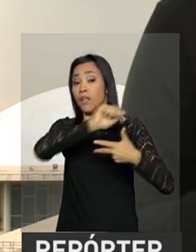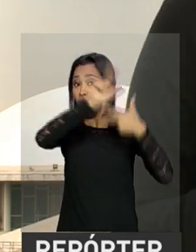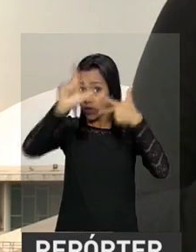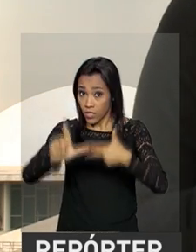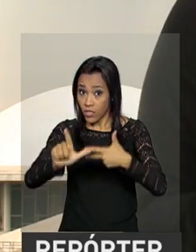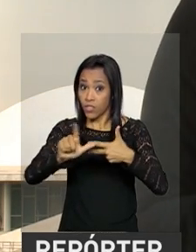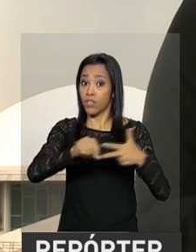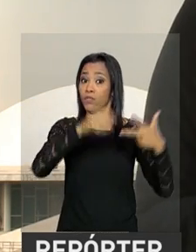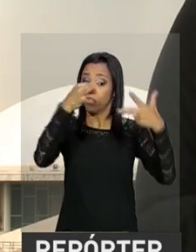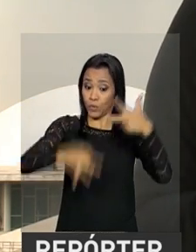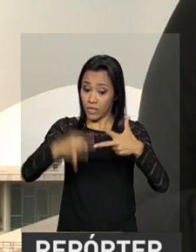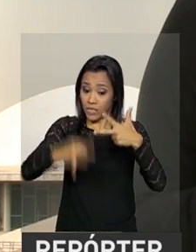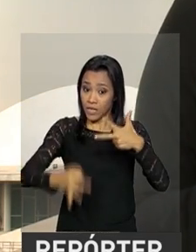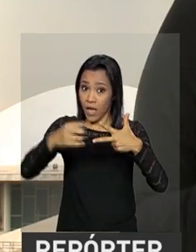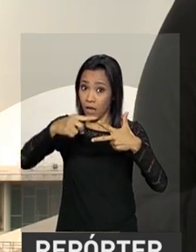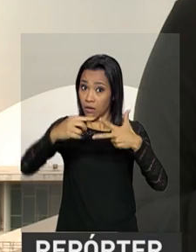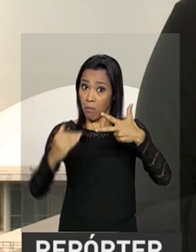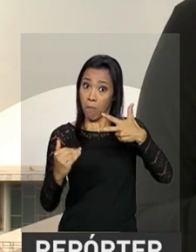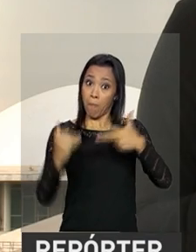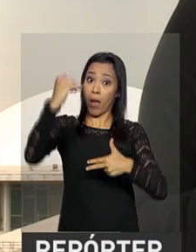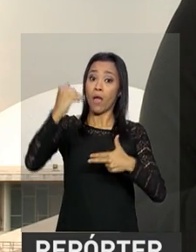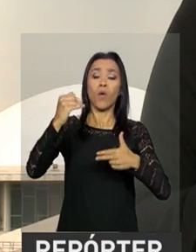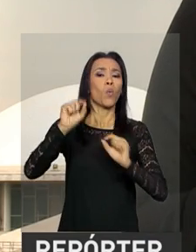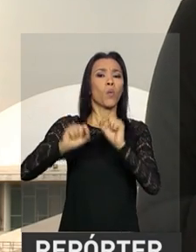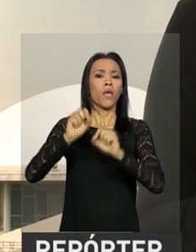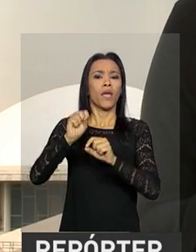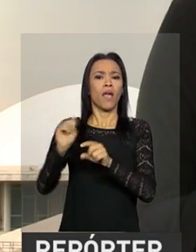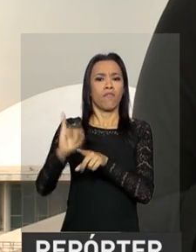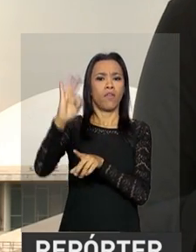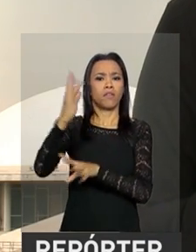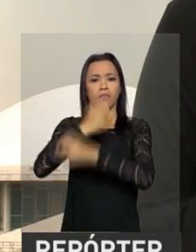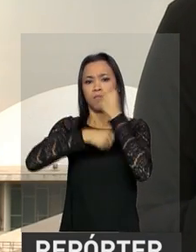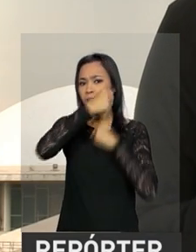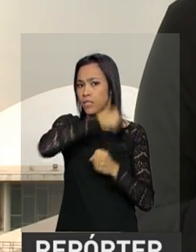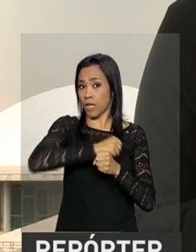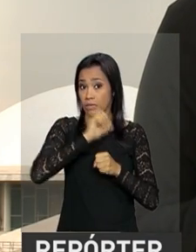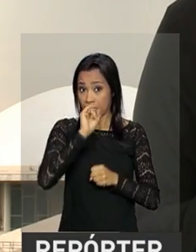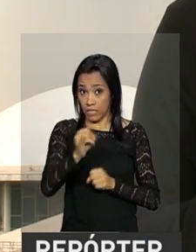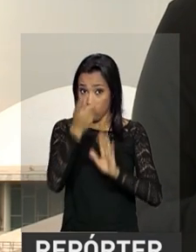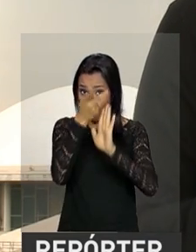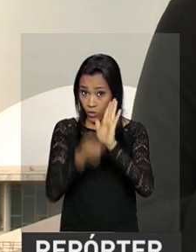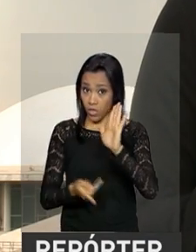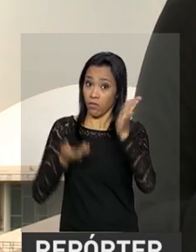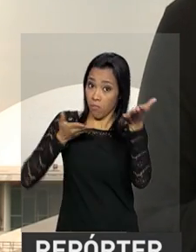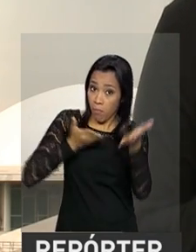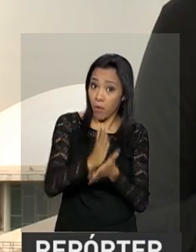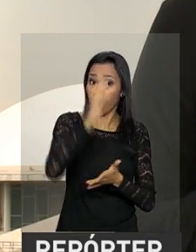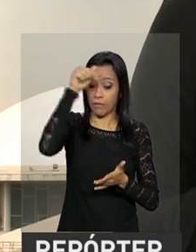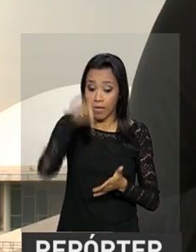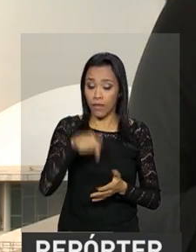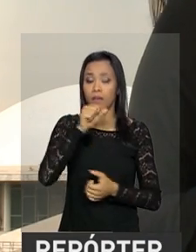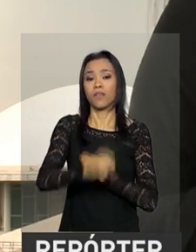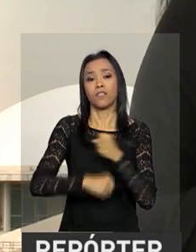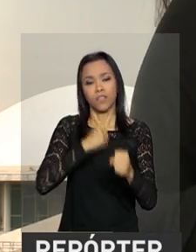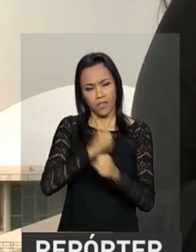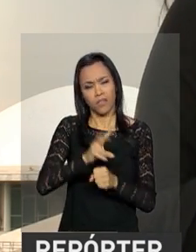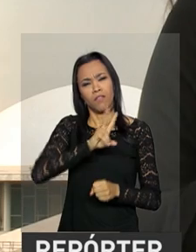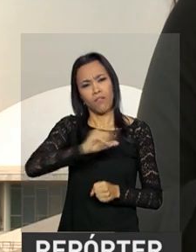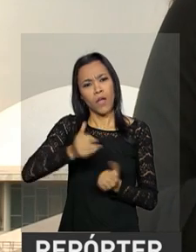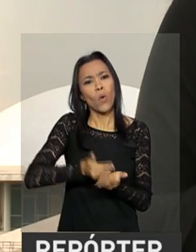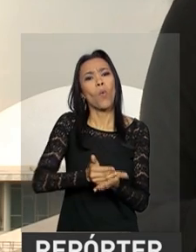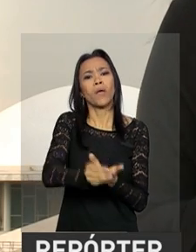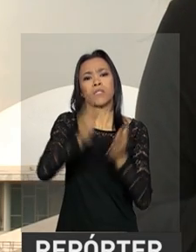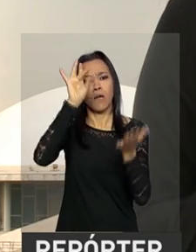judiciário não pode ser maior que a inflação do ano anterior se o projeto for aprovado ainda este ano já começa a valer